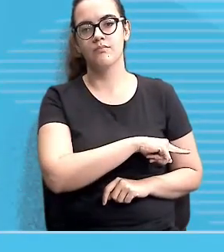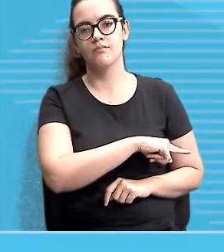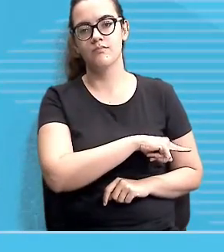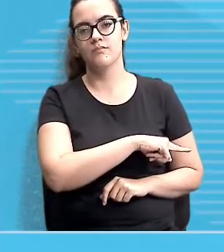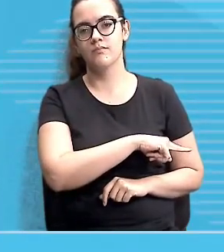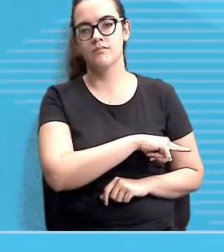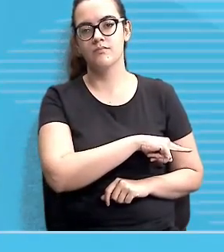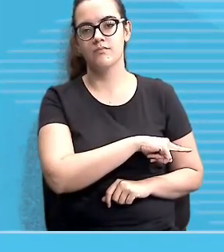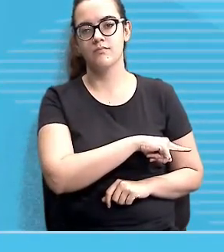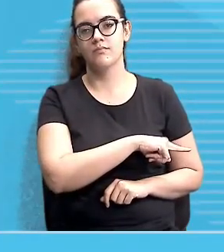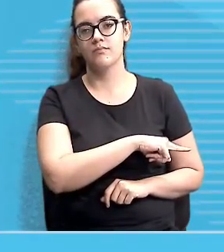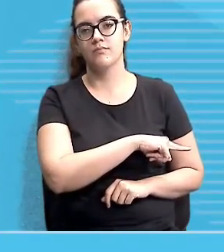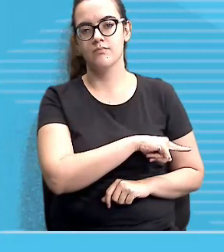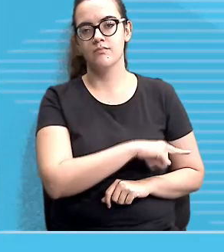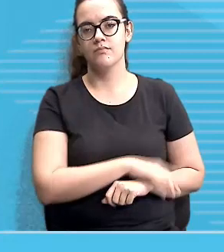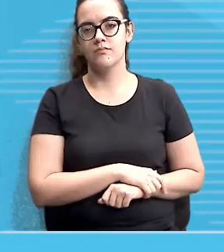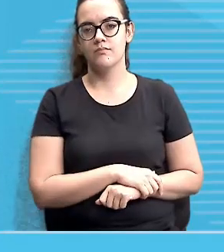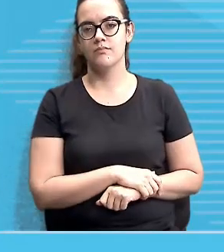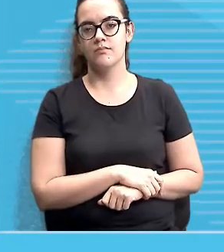caloria